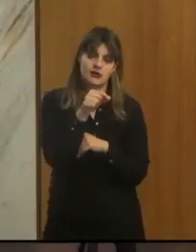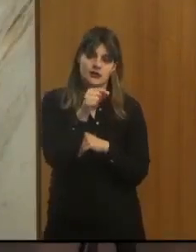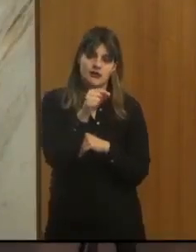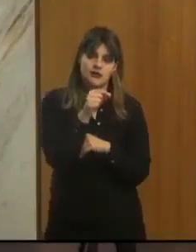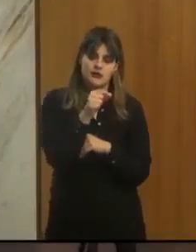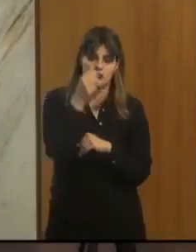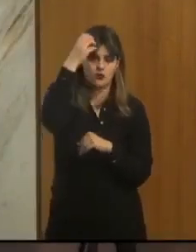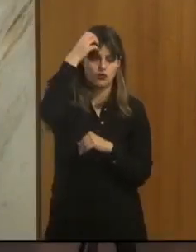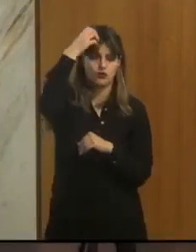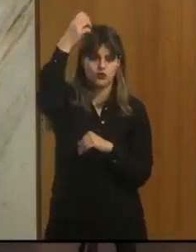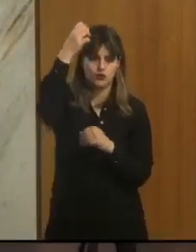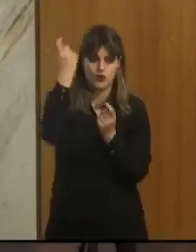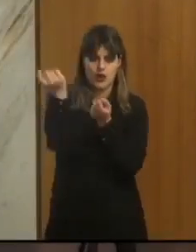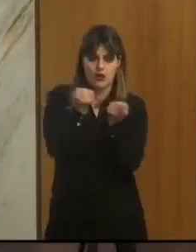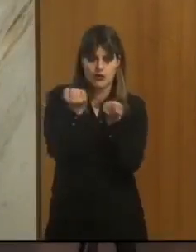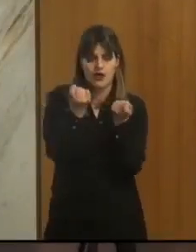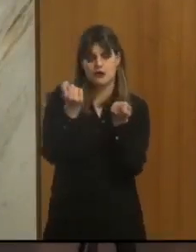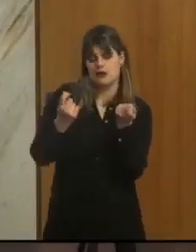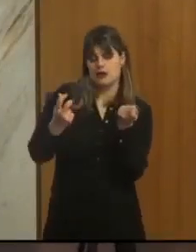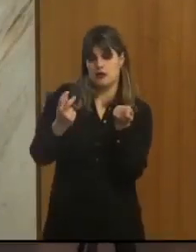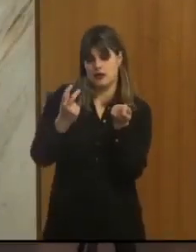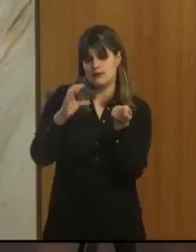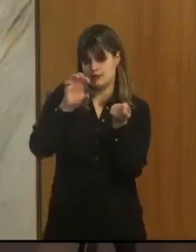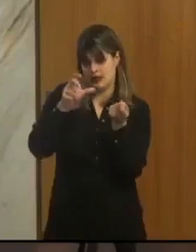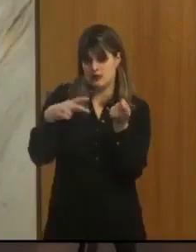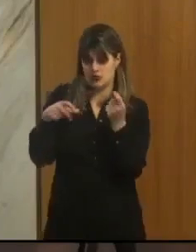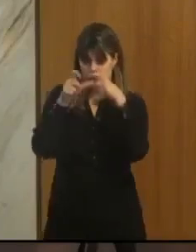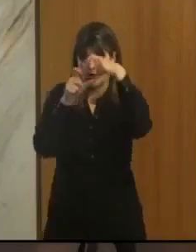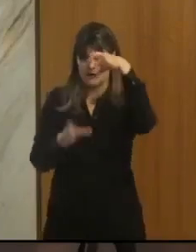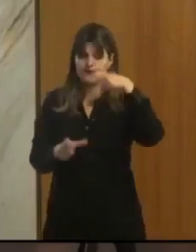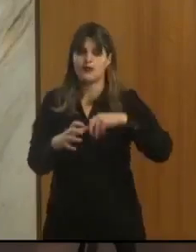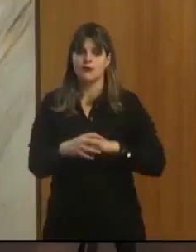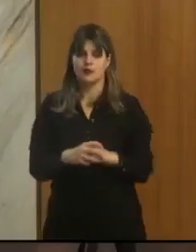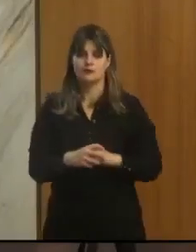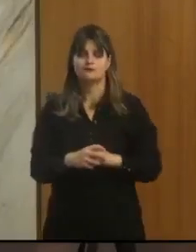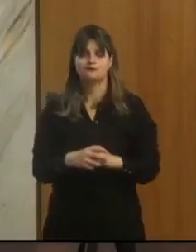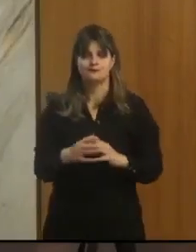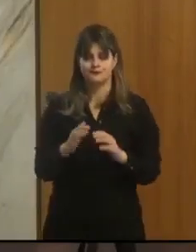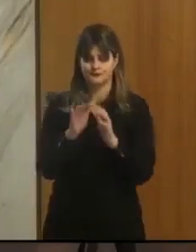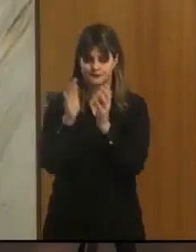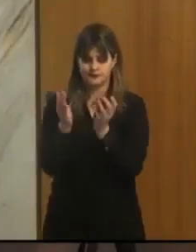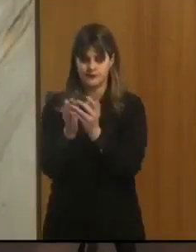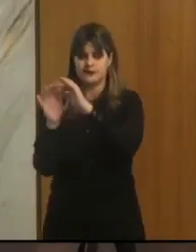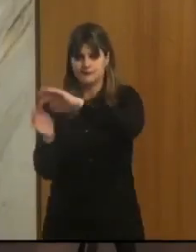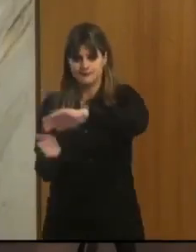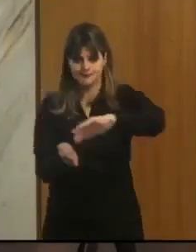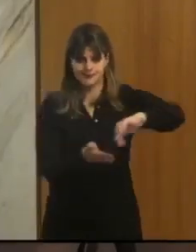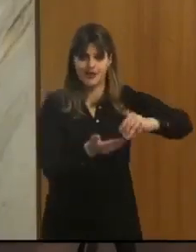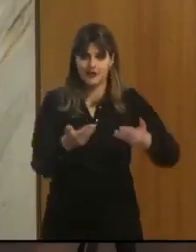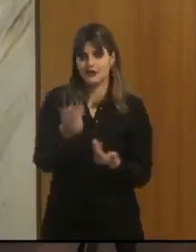do reinado e do país, que é Portugal. Agora, depois desta esfera armilar, voltamos ao castelo. Porque